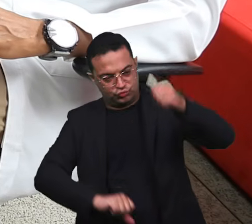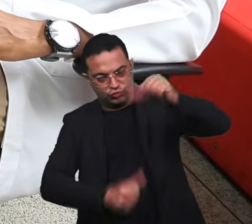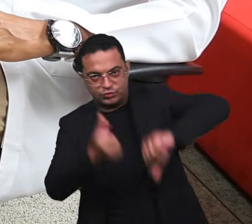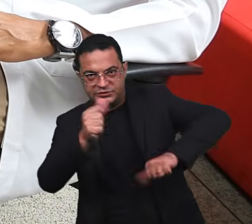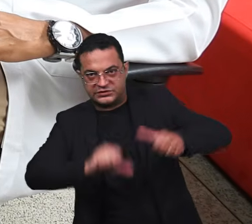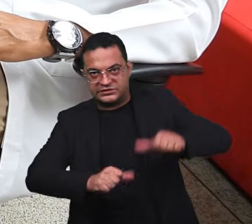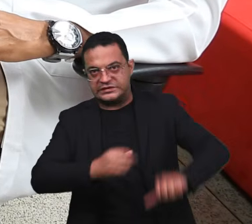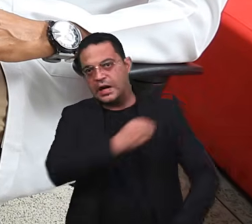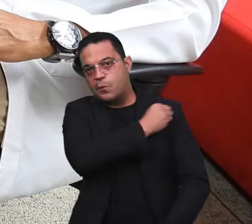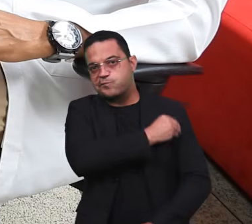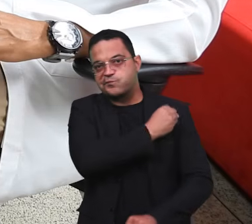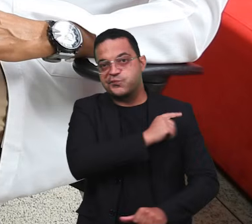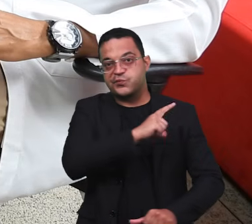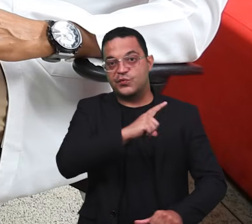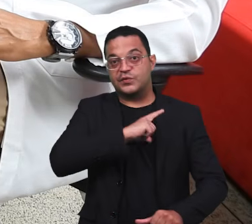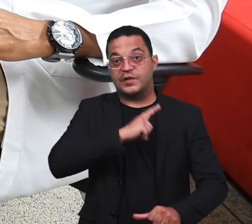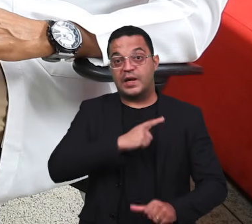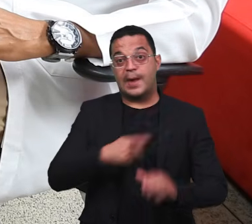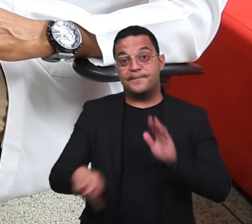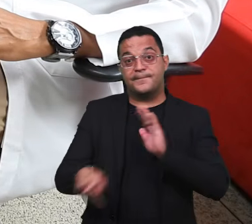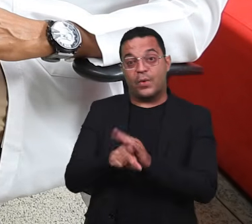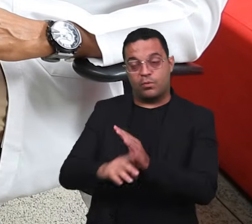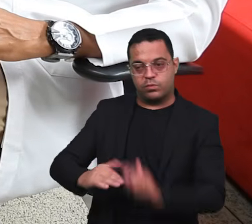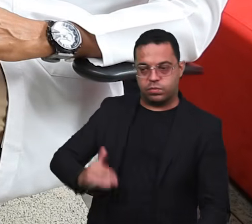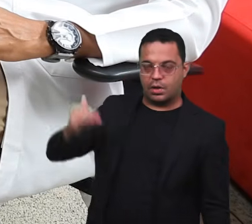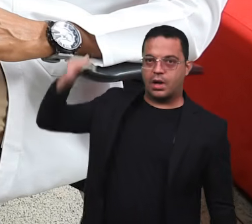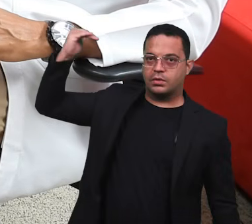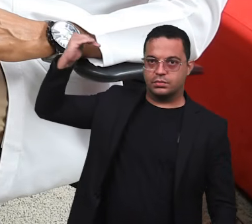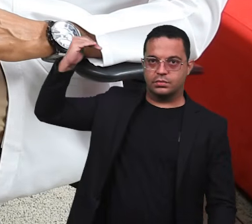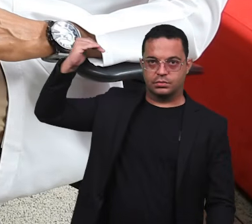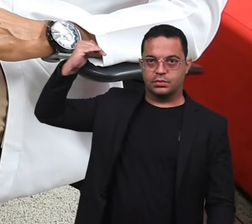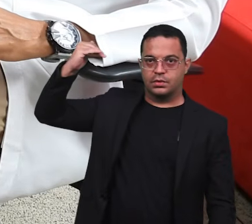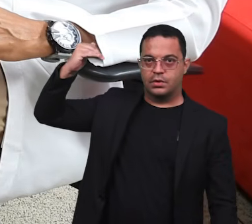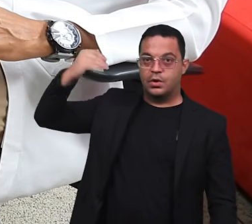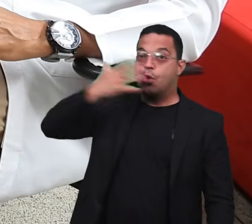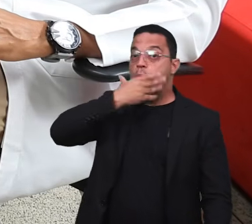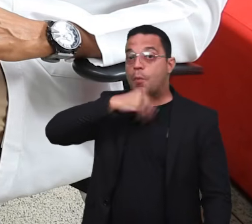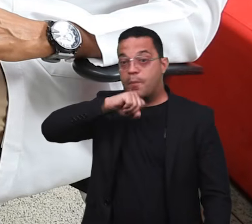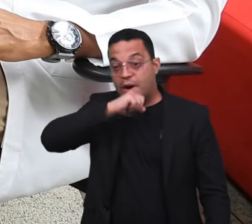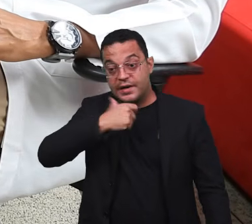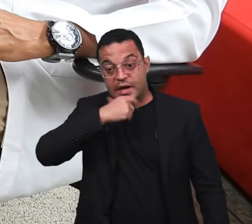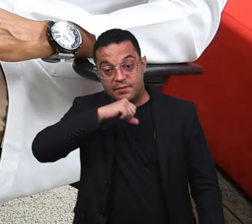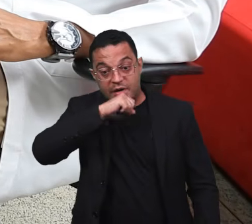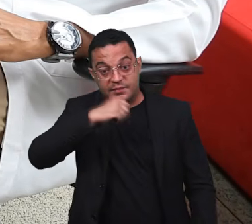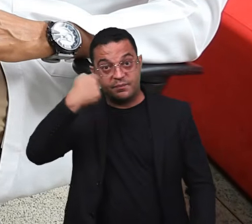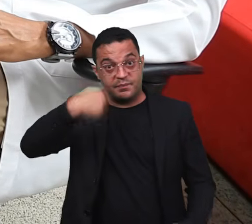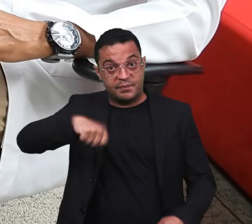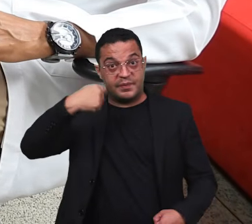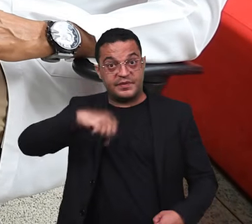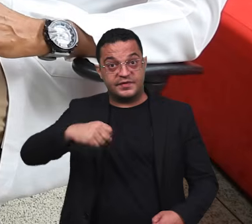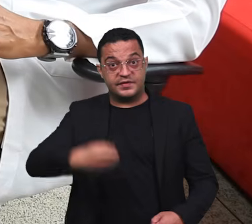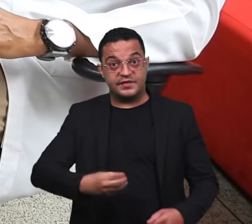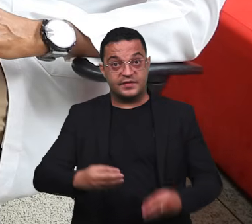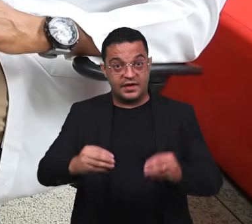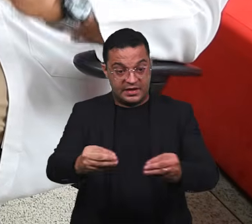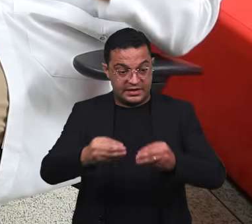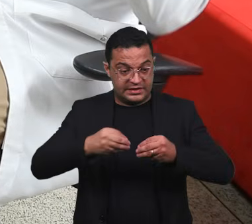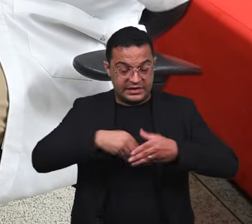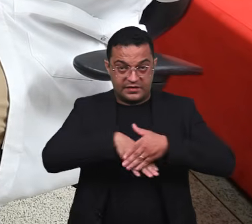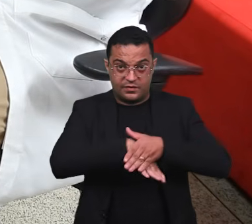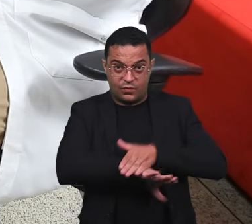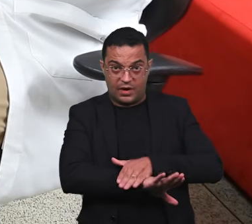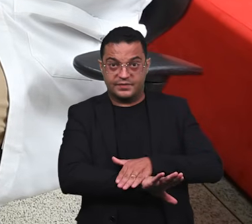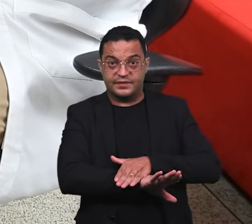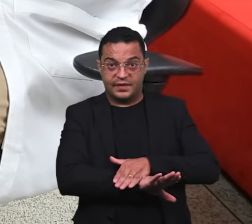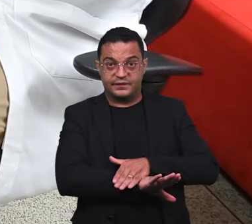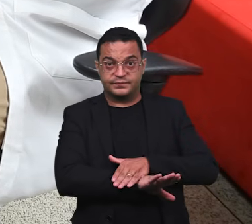adulto, né? Mas é uma questão de prudência, os pais trazerem com repelente, né? Com relação ao vírus em